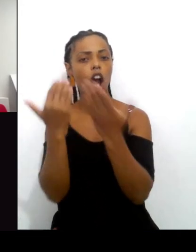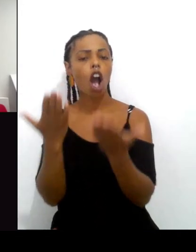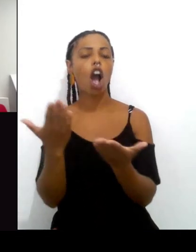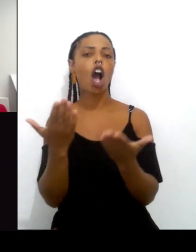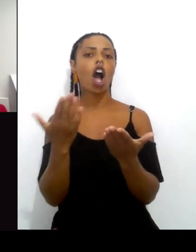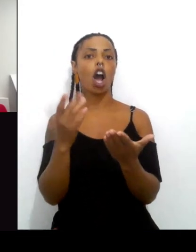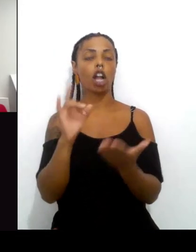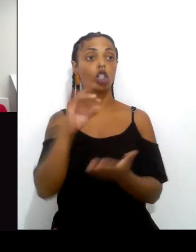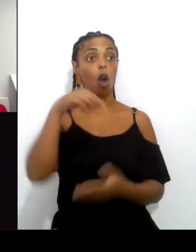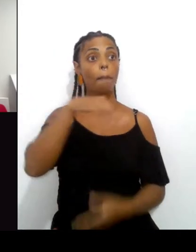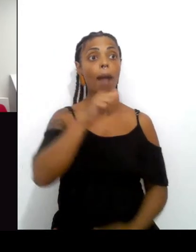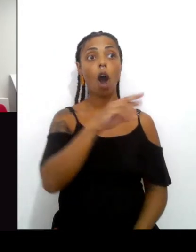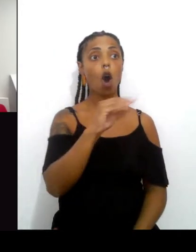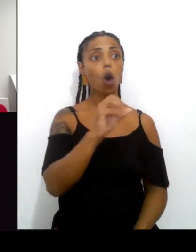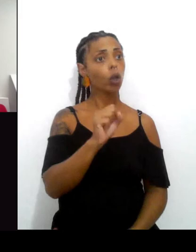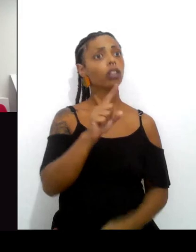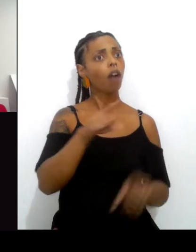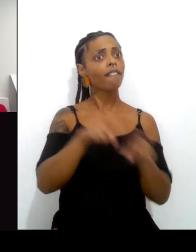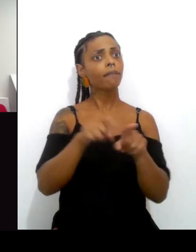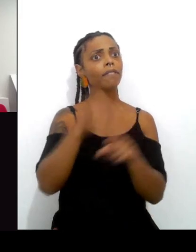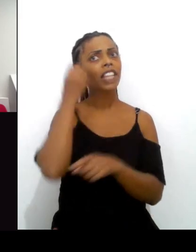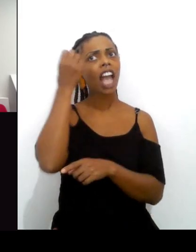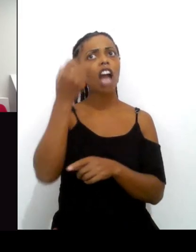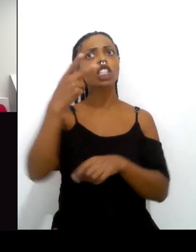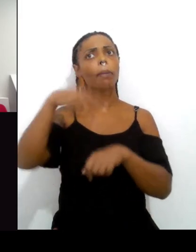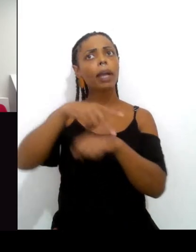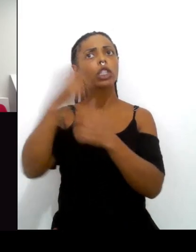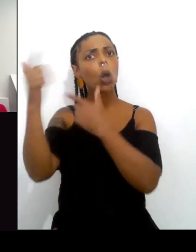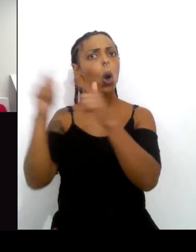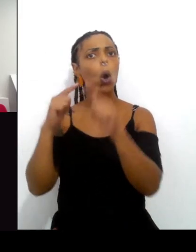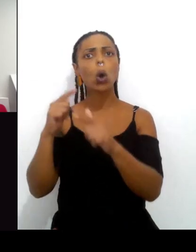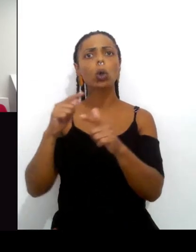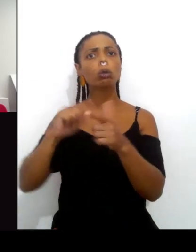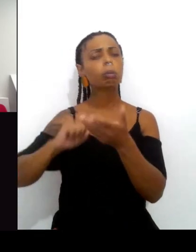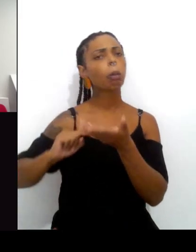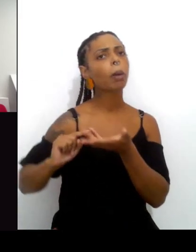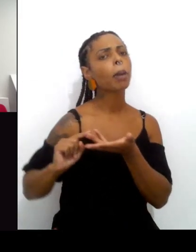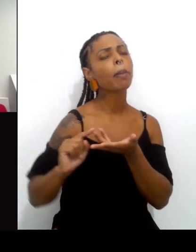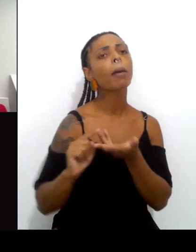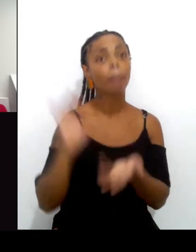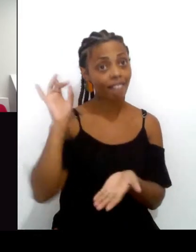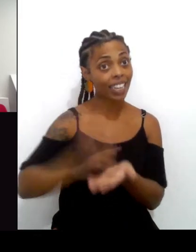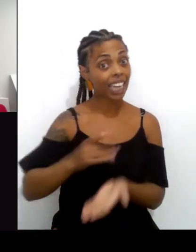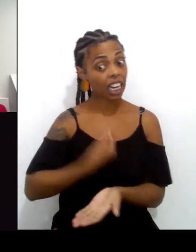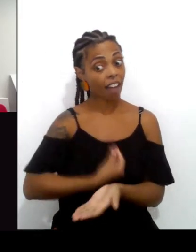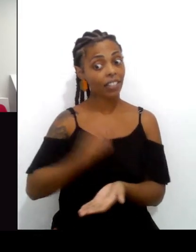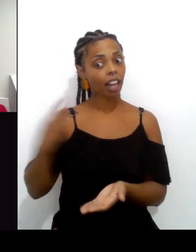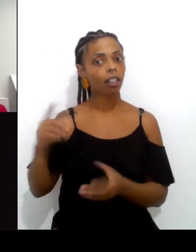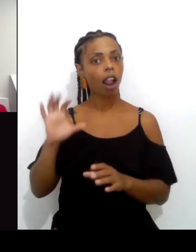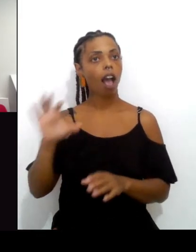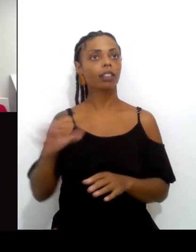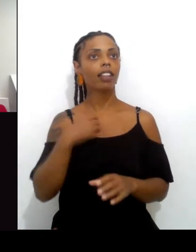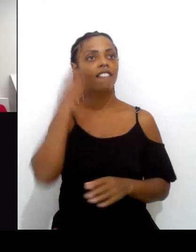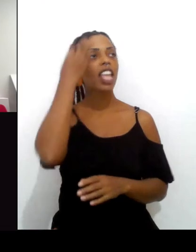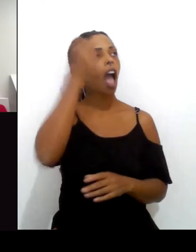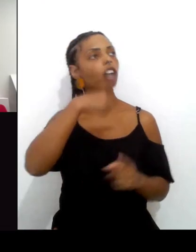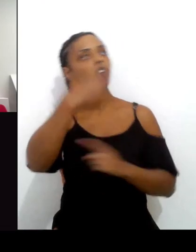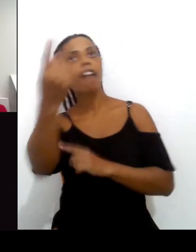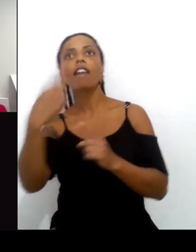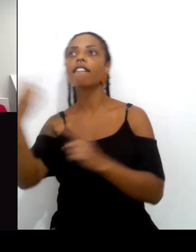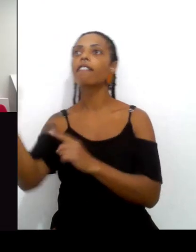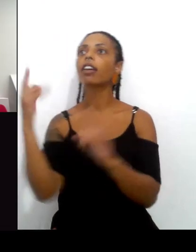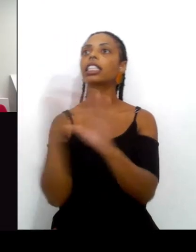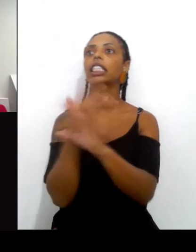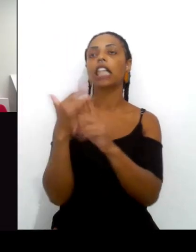rocos né ele viajava muito ele de fato teve uma vida né cosmopolita no entanto